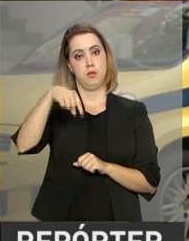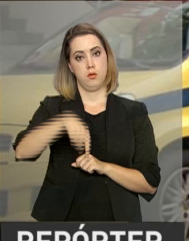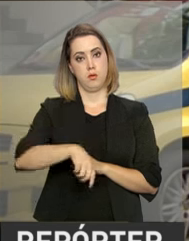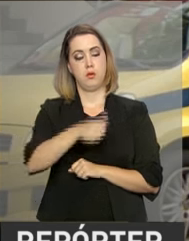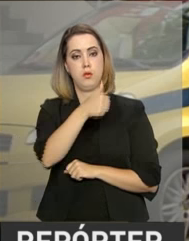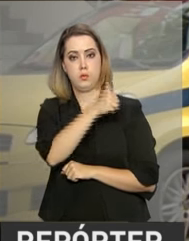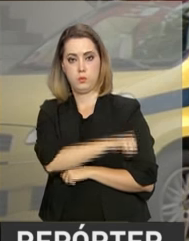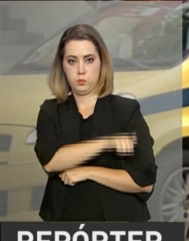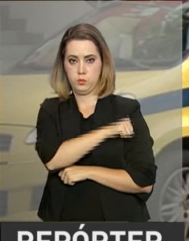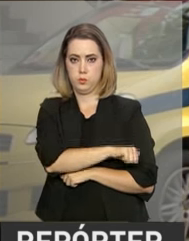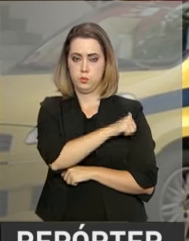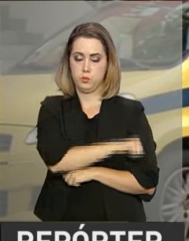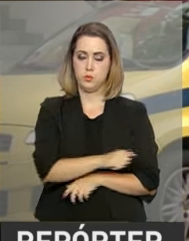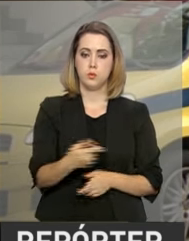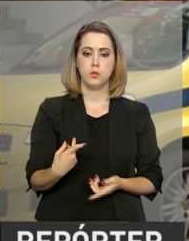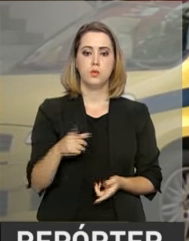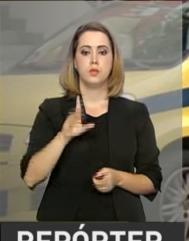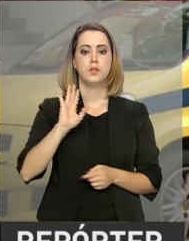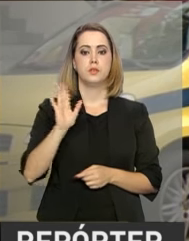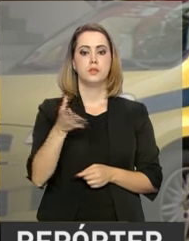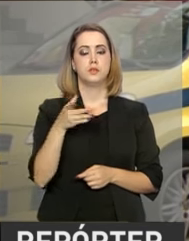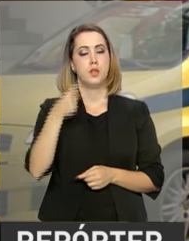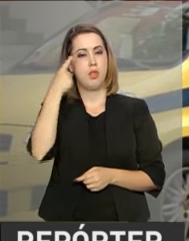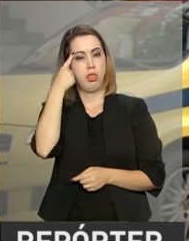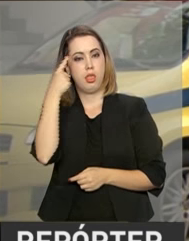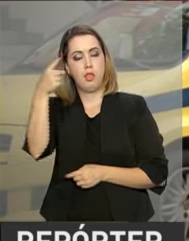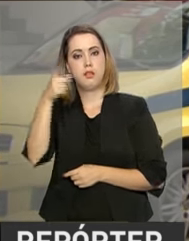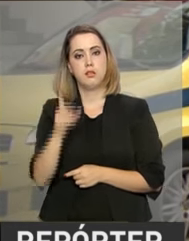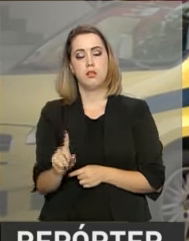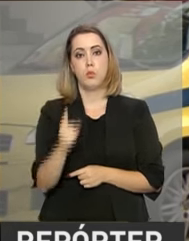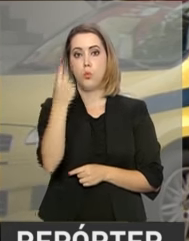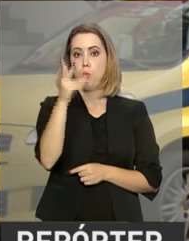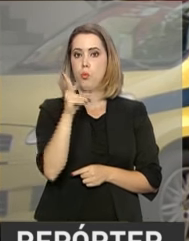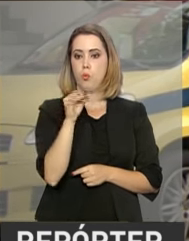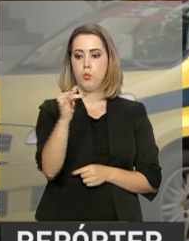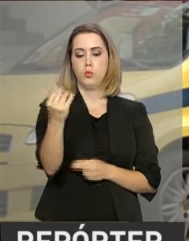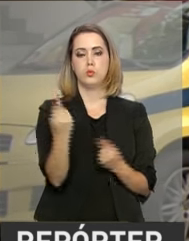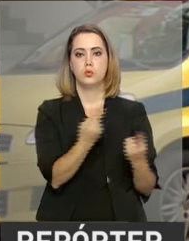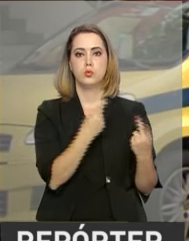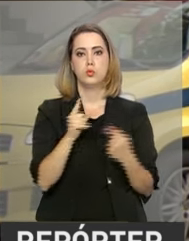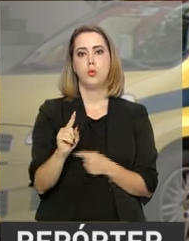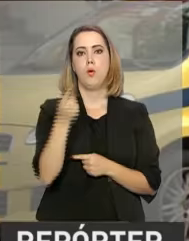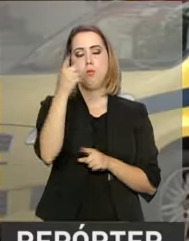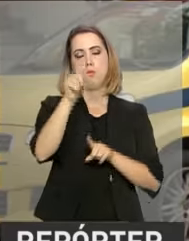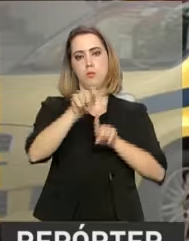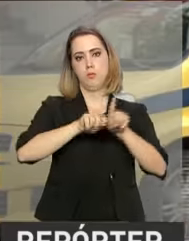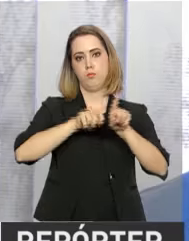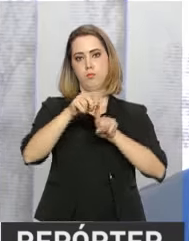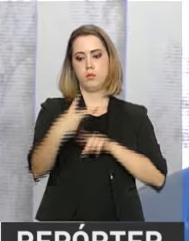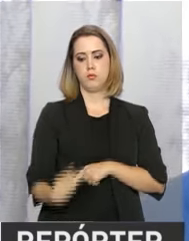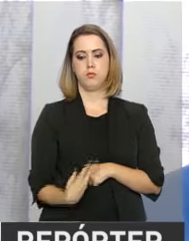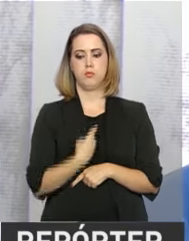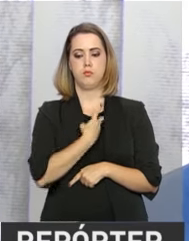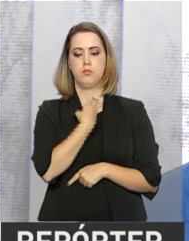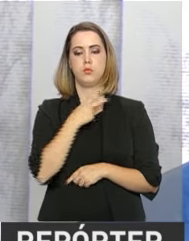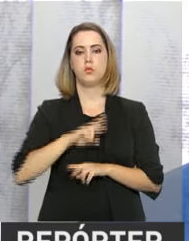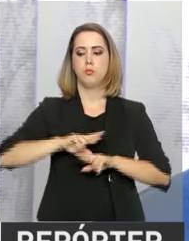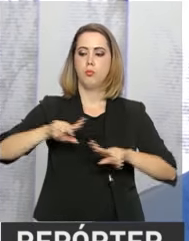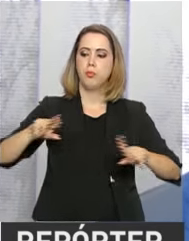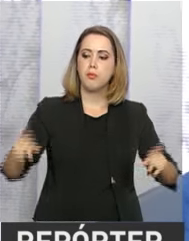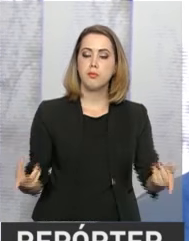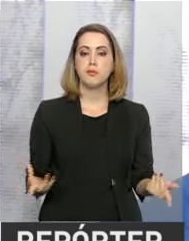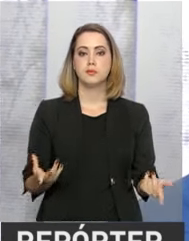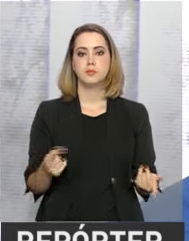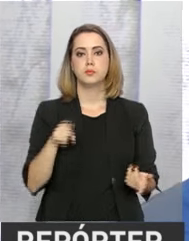do Andaraí aqui no Rio de Janeiro A ideia é fazer em um dia o equivalente a um mês de cirurgias é o mutirão é